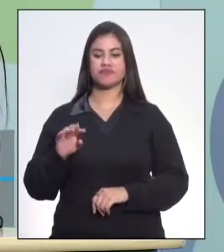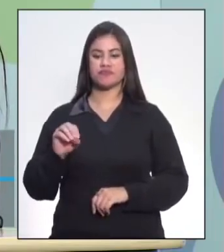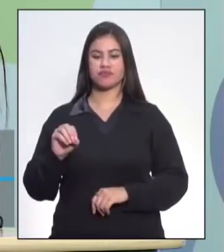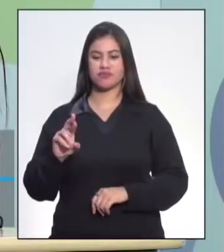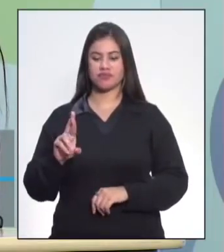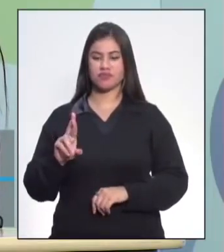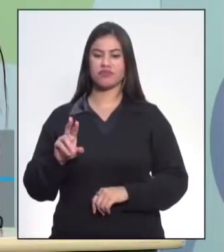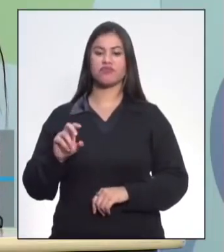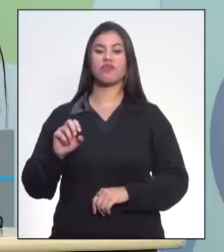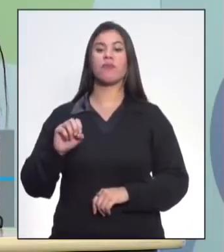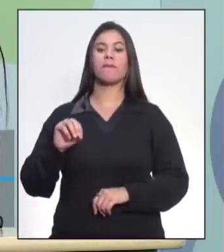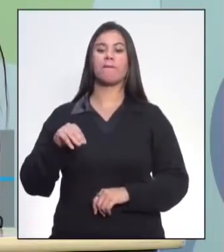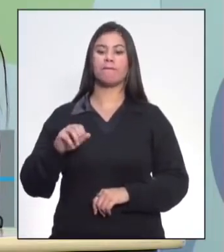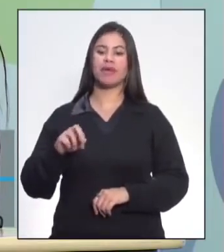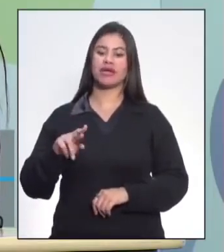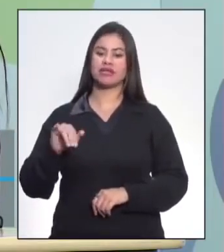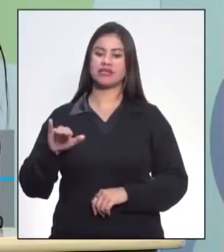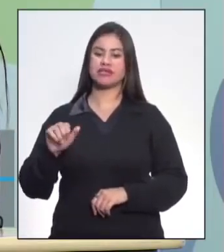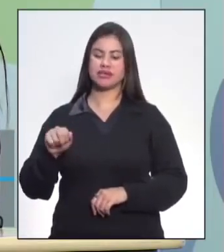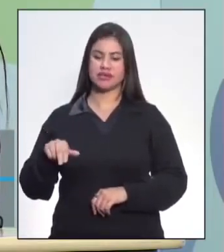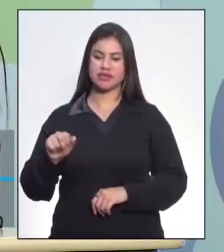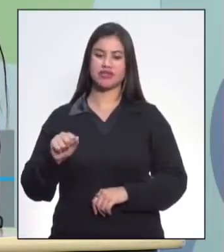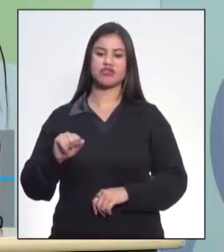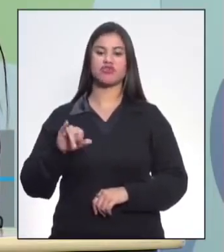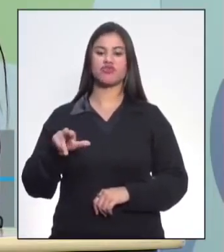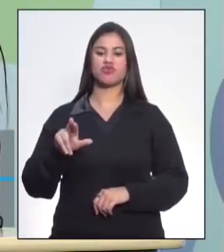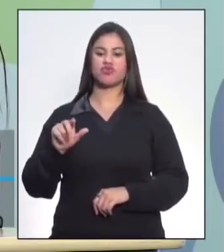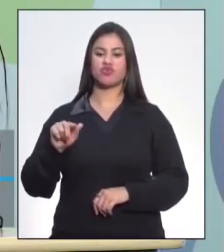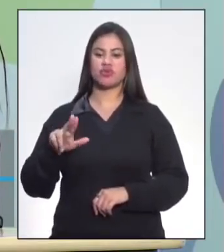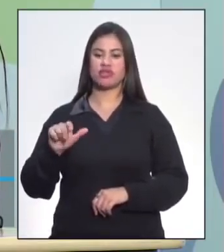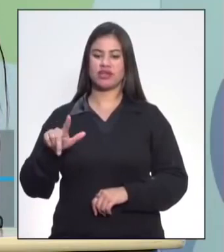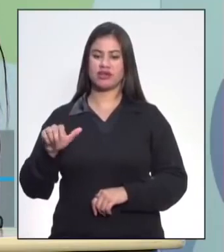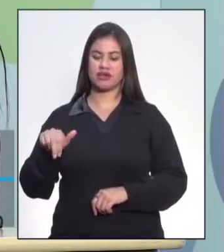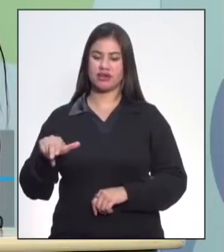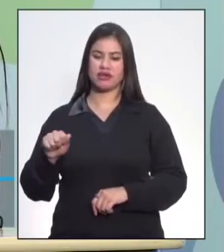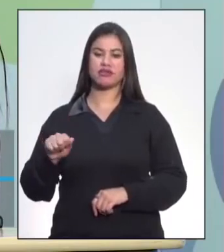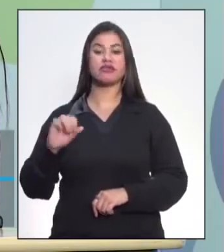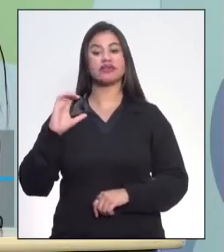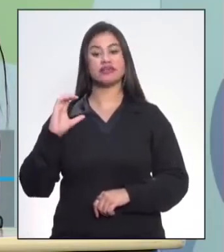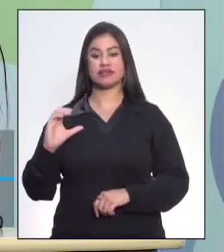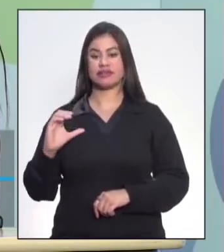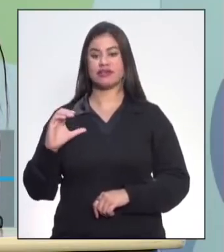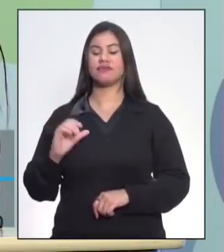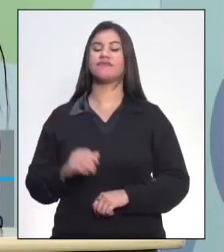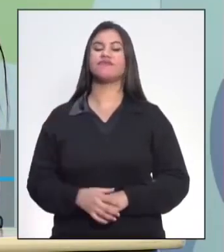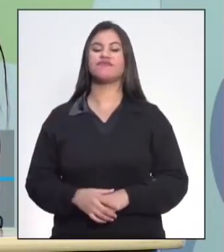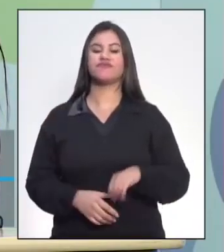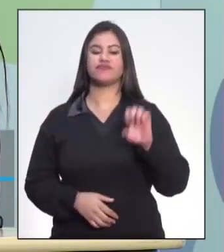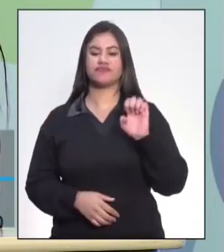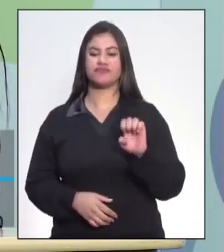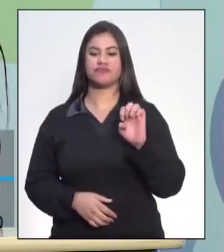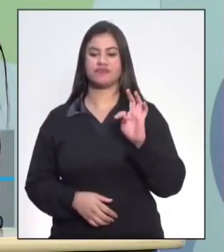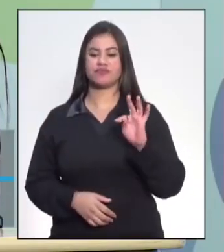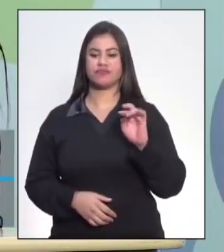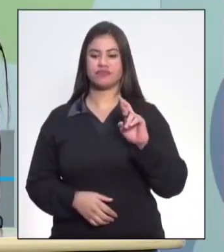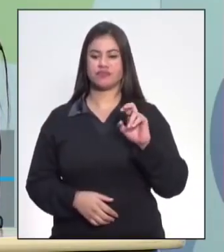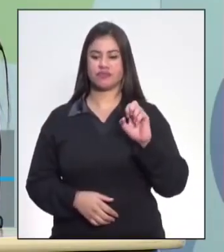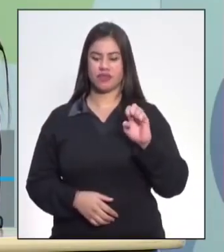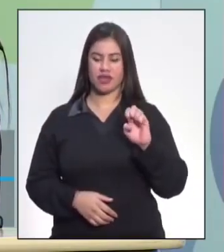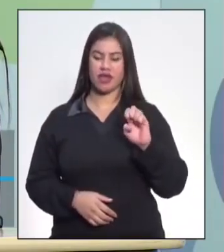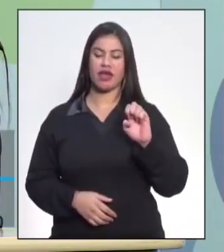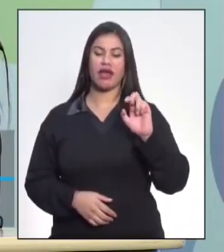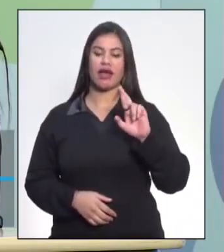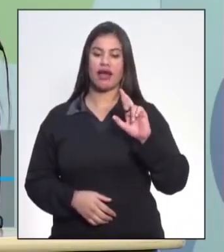a Mariana e a Juliana, letra C. Já a Esther, a Rafaela, a Evelyn